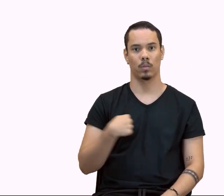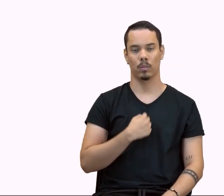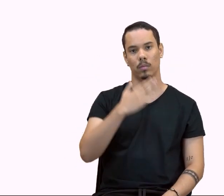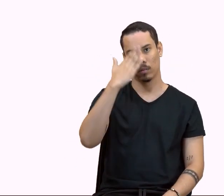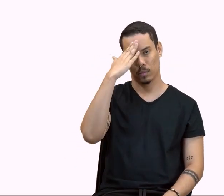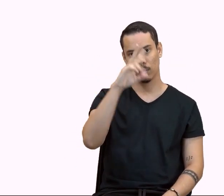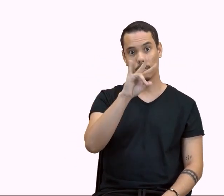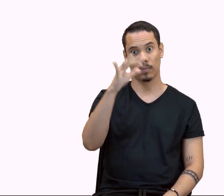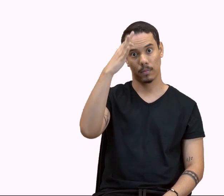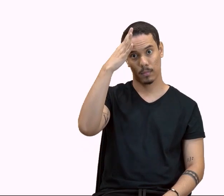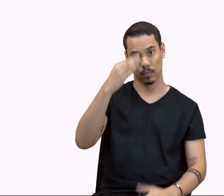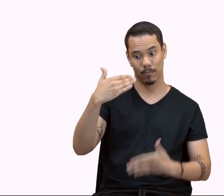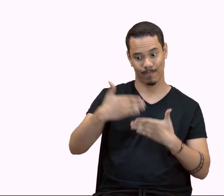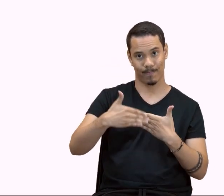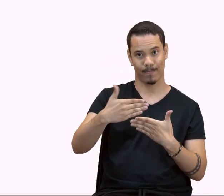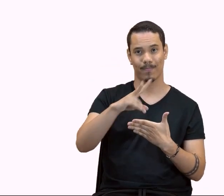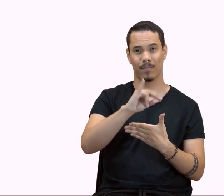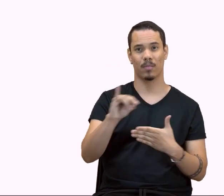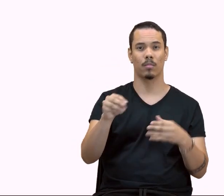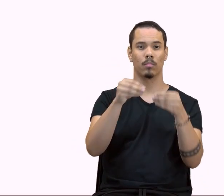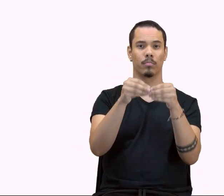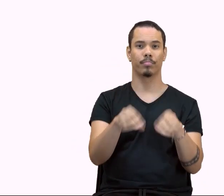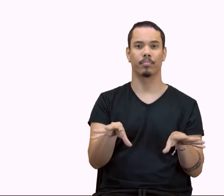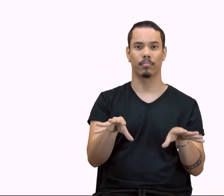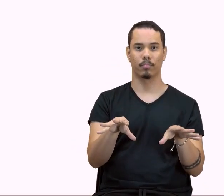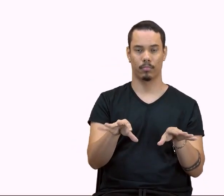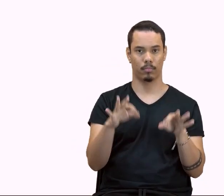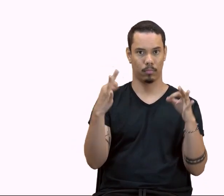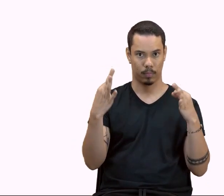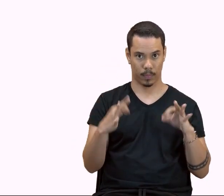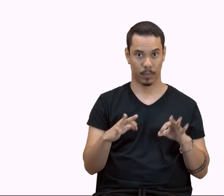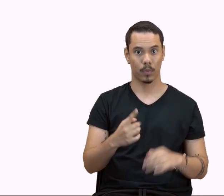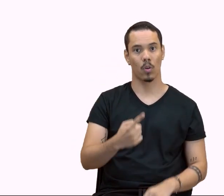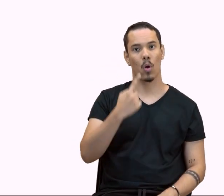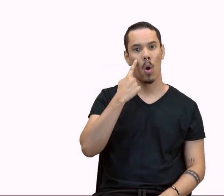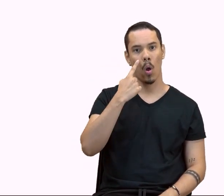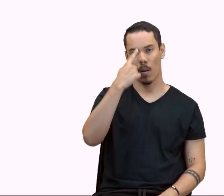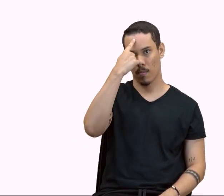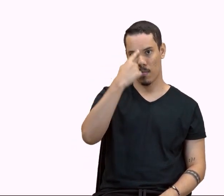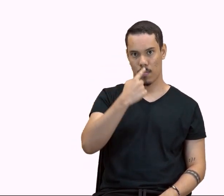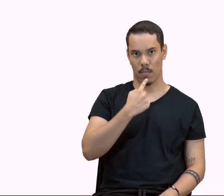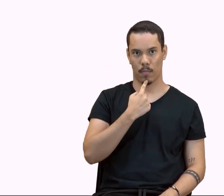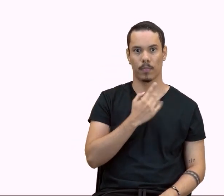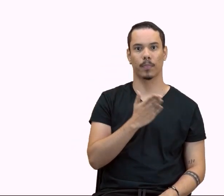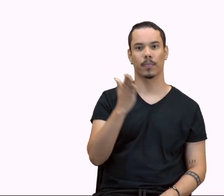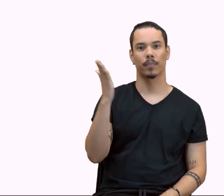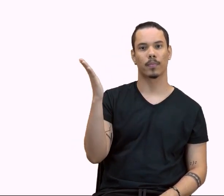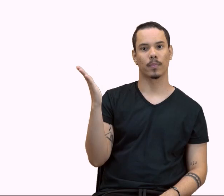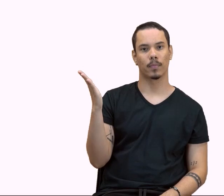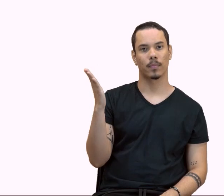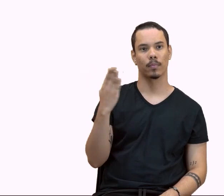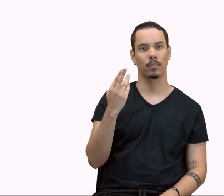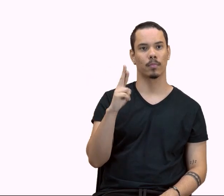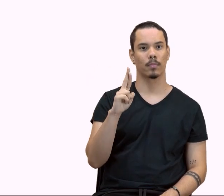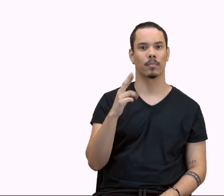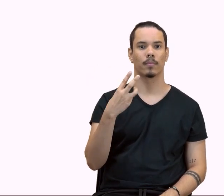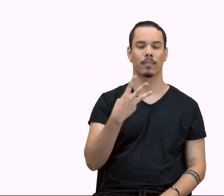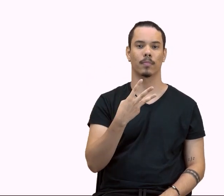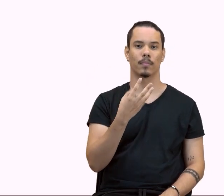que foi um pouco precário. Com certeza. Olha só a imagem aí da estrada da BR-364.